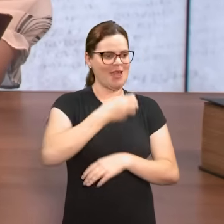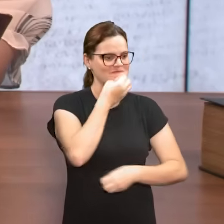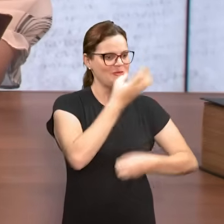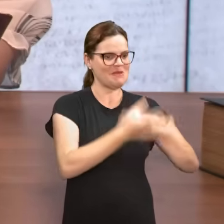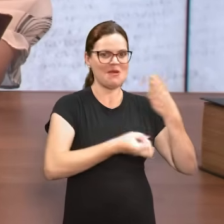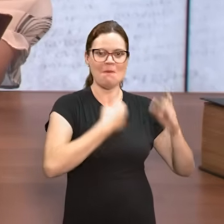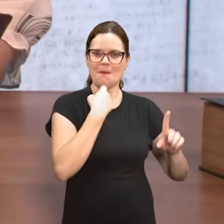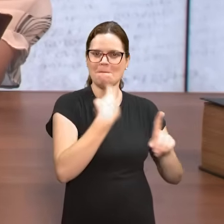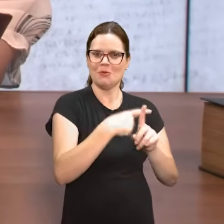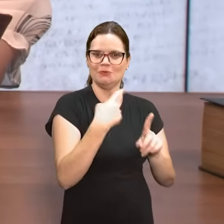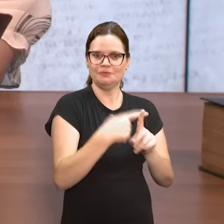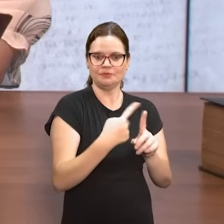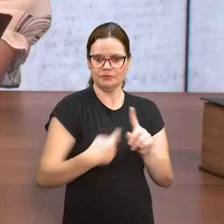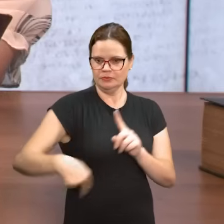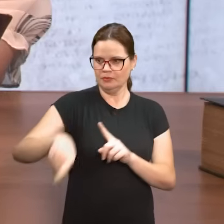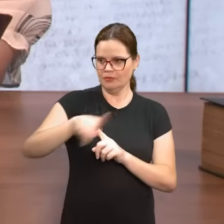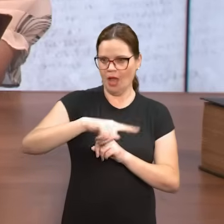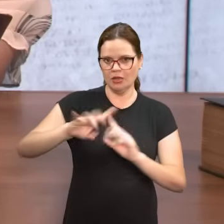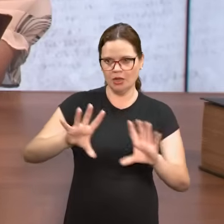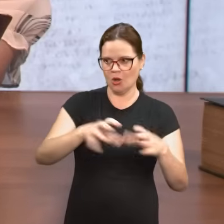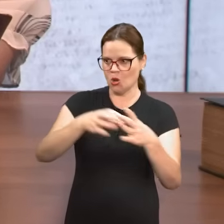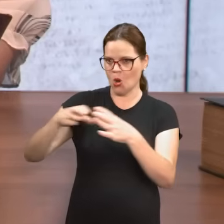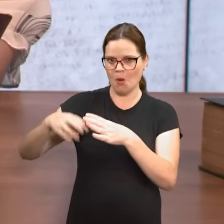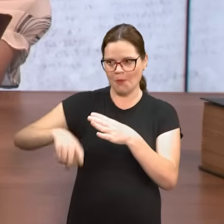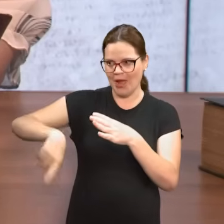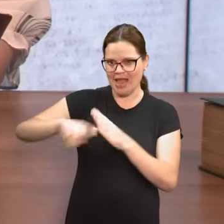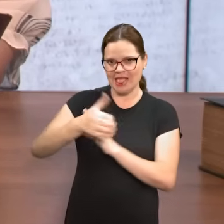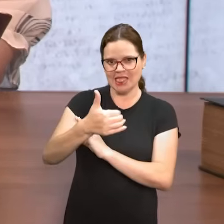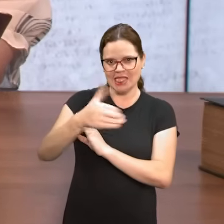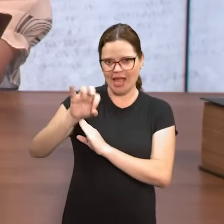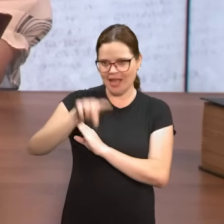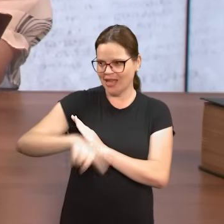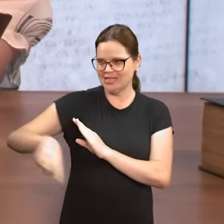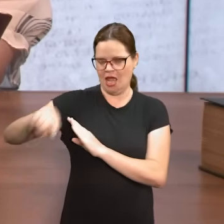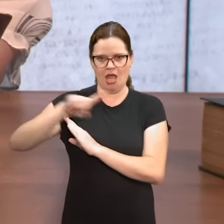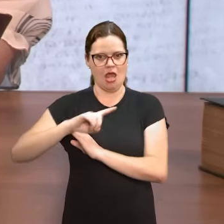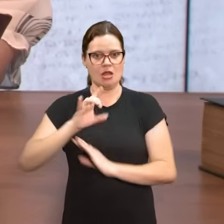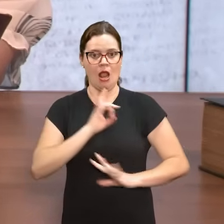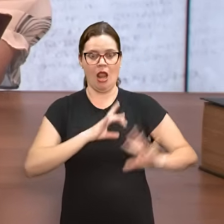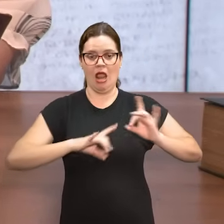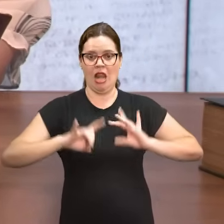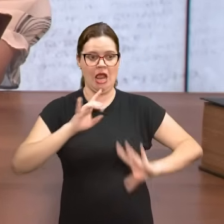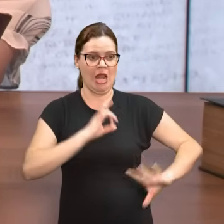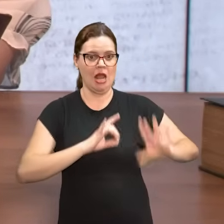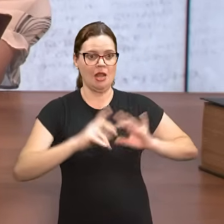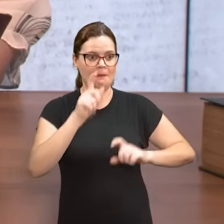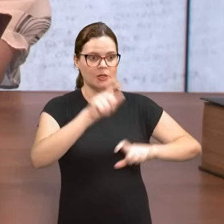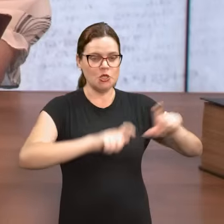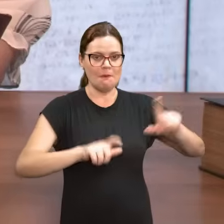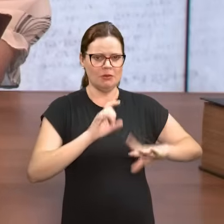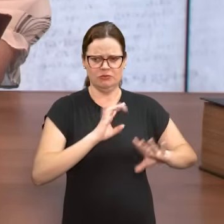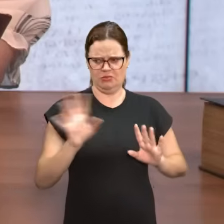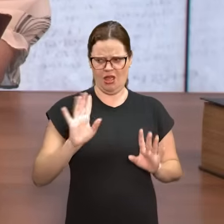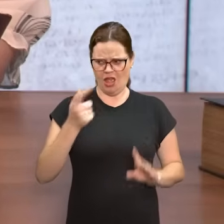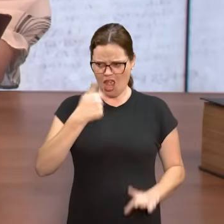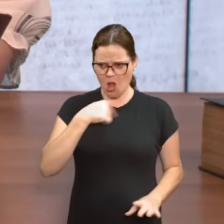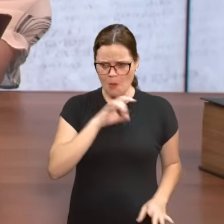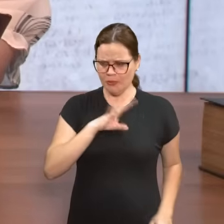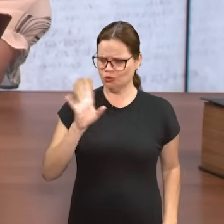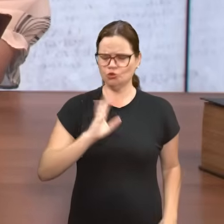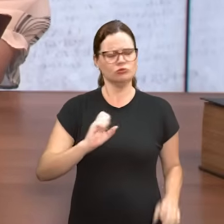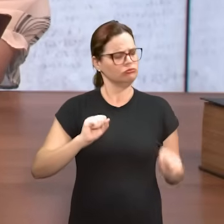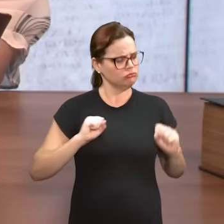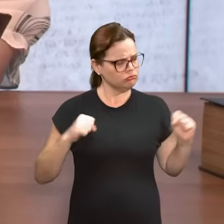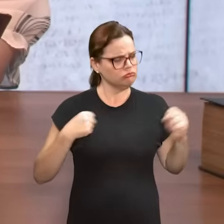subiram comigo, fizeram derreter o coração do povo. Eu, porém, perseverei em seguir